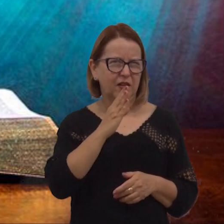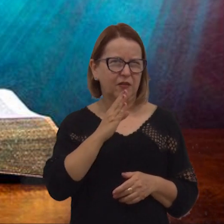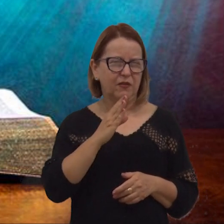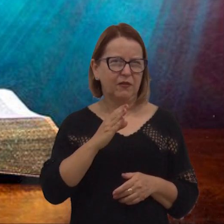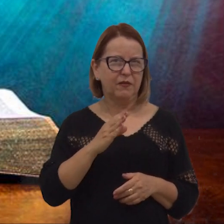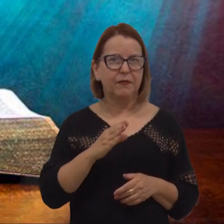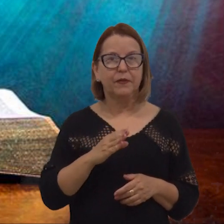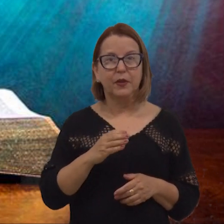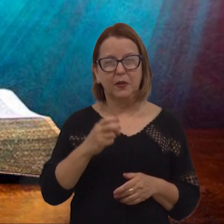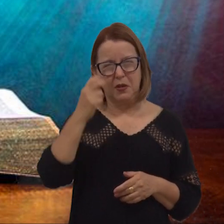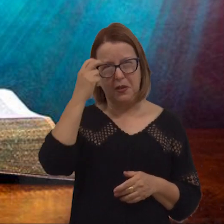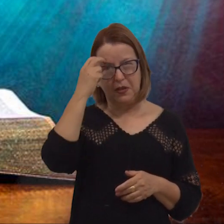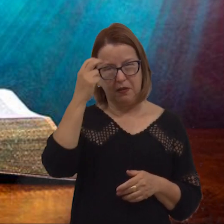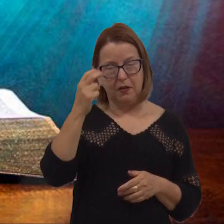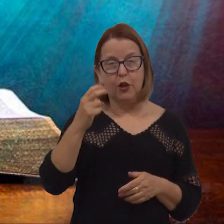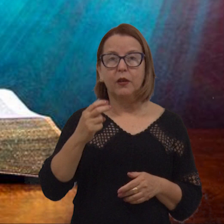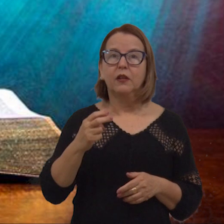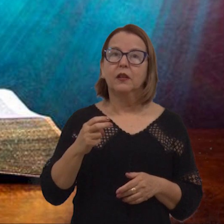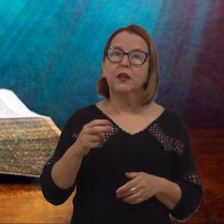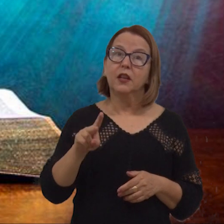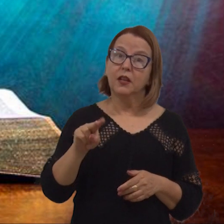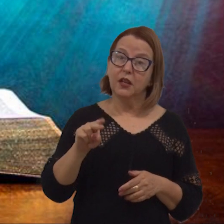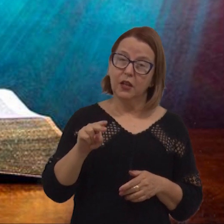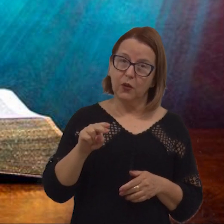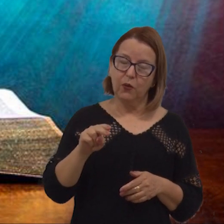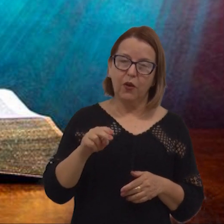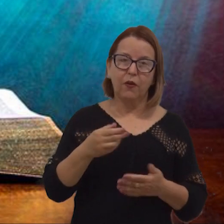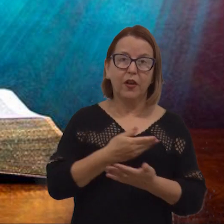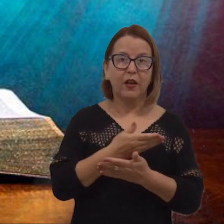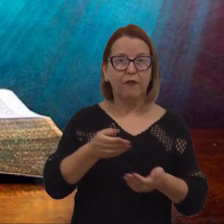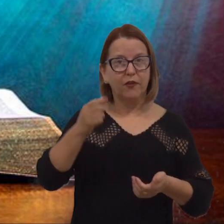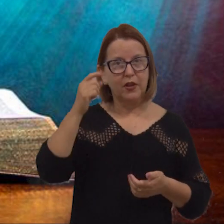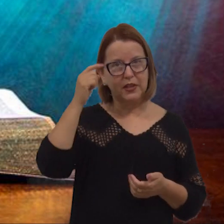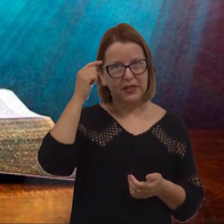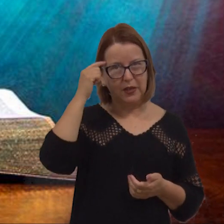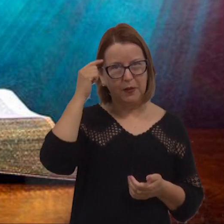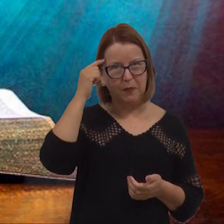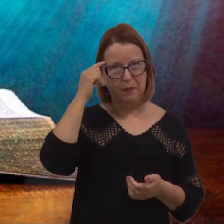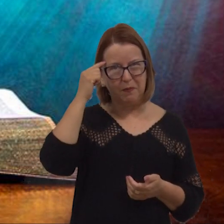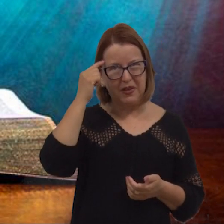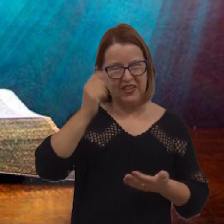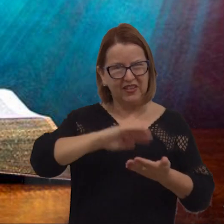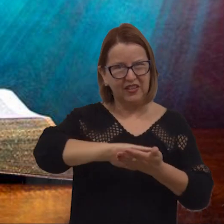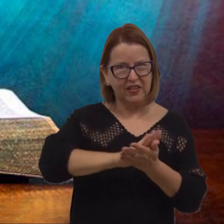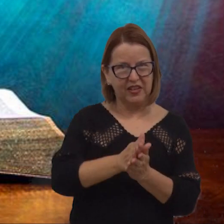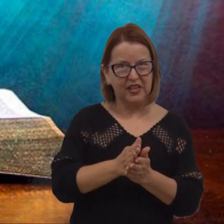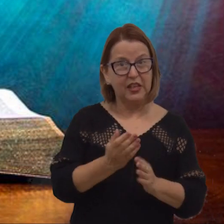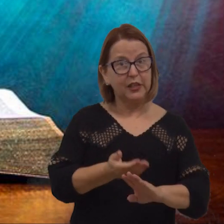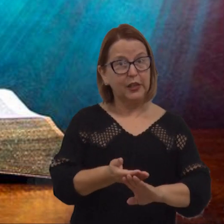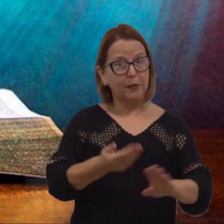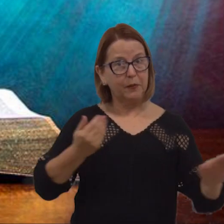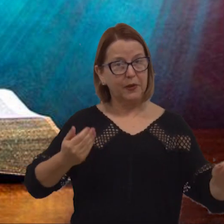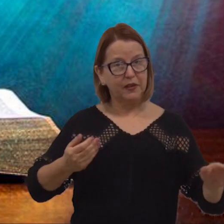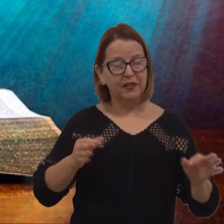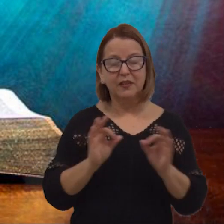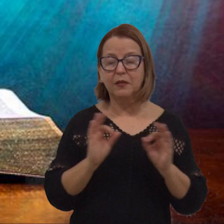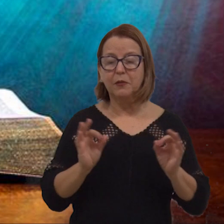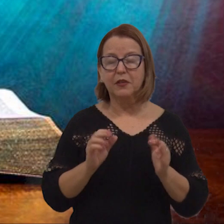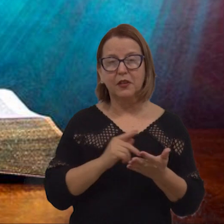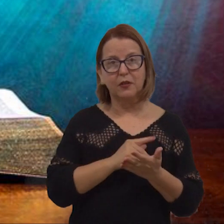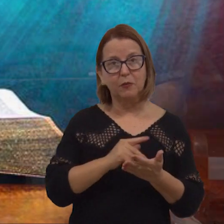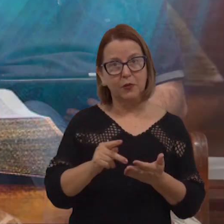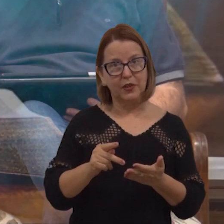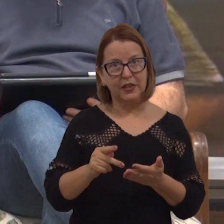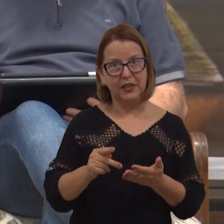astúcia, assim também seja corrompida a vossa mente e se aparte da simplicidade e pureza devidas